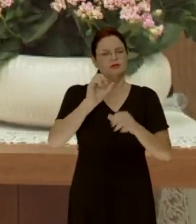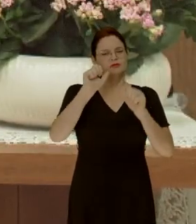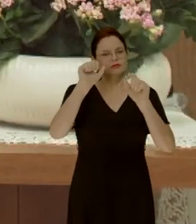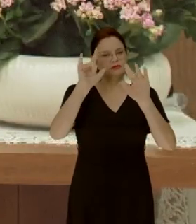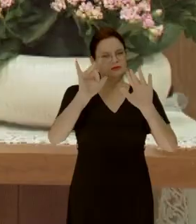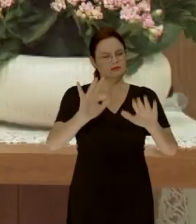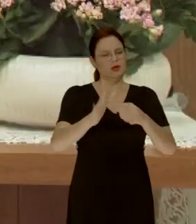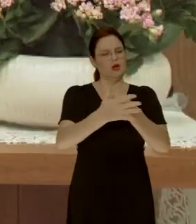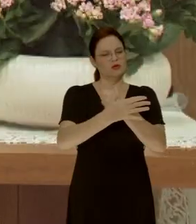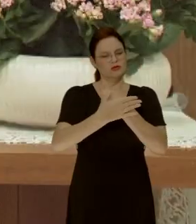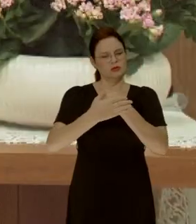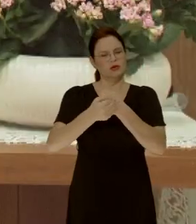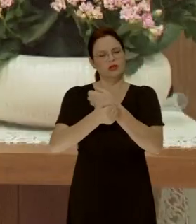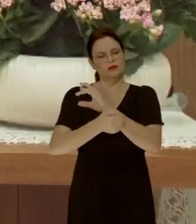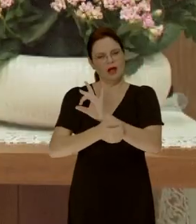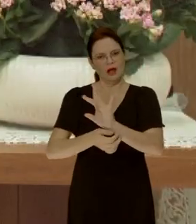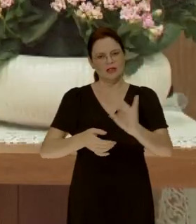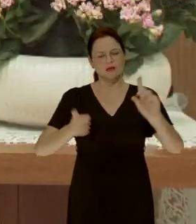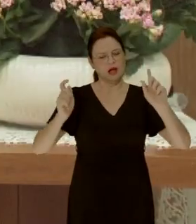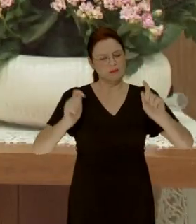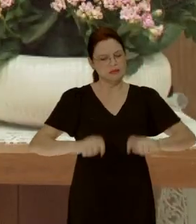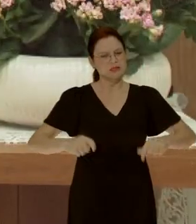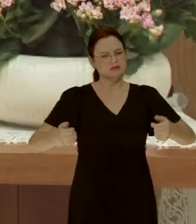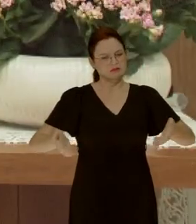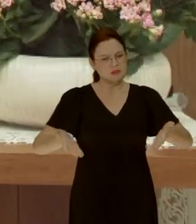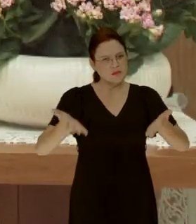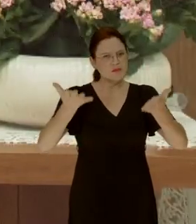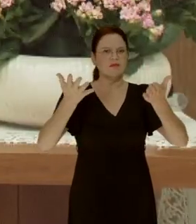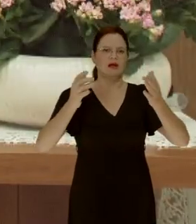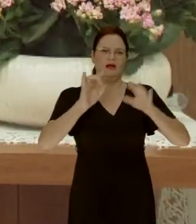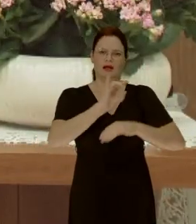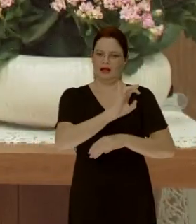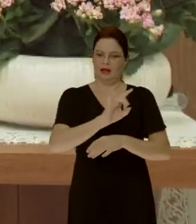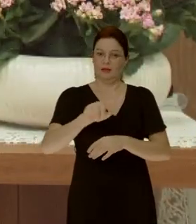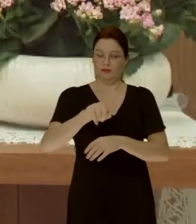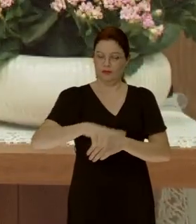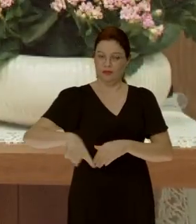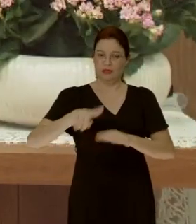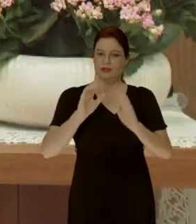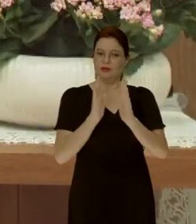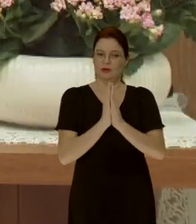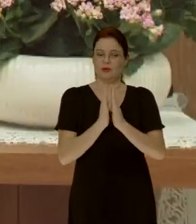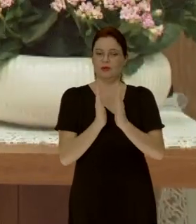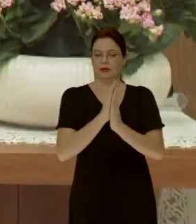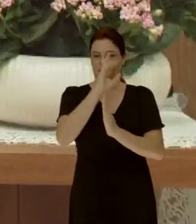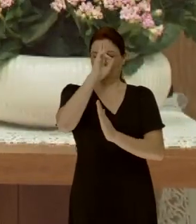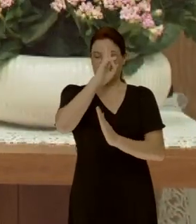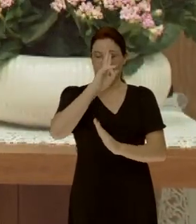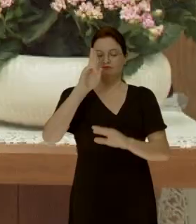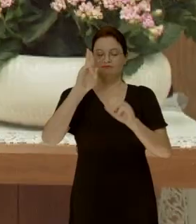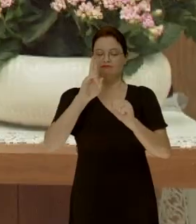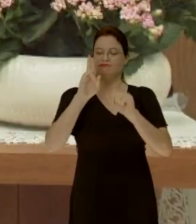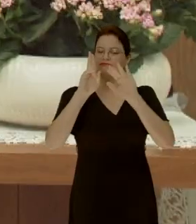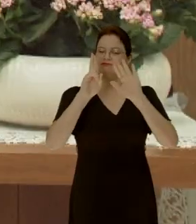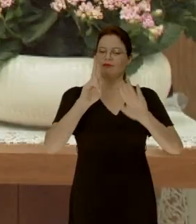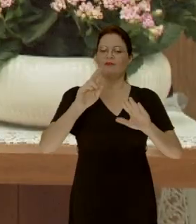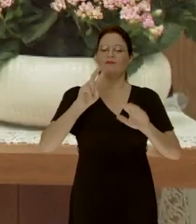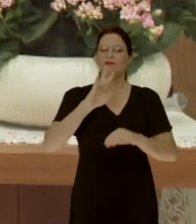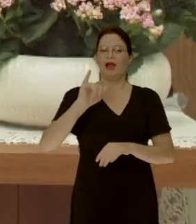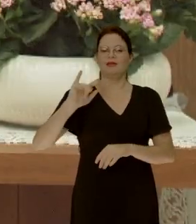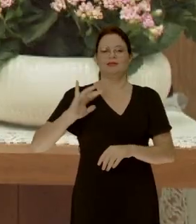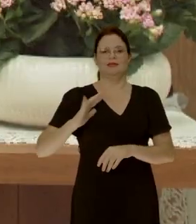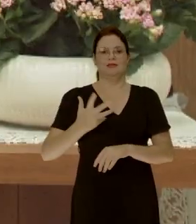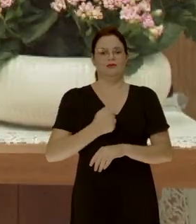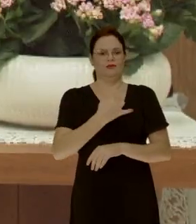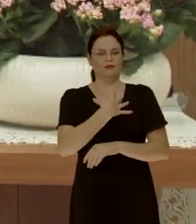e capacitando essas irmãs, e o Senhor diz que através da oração delas o Senhor vai estar resgatando os